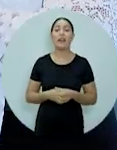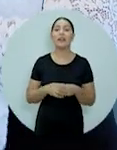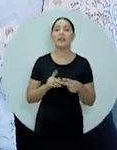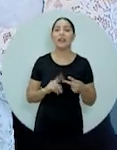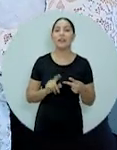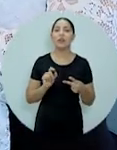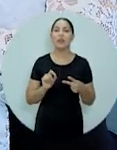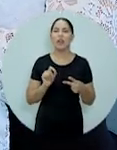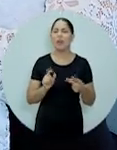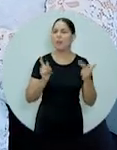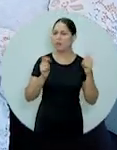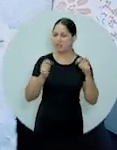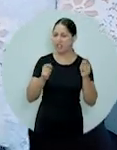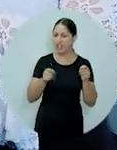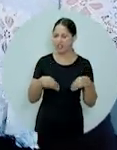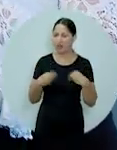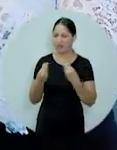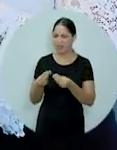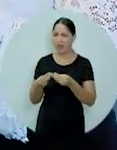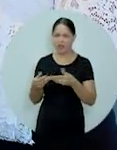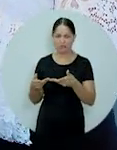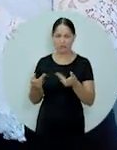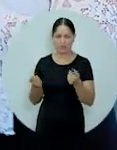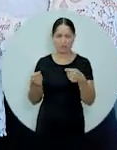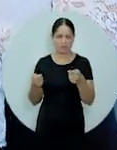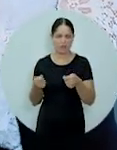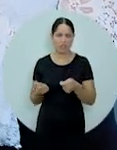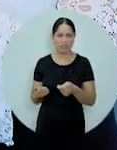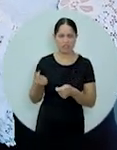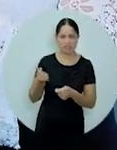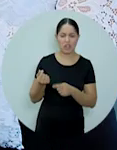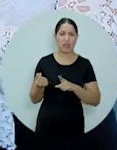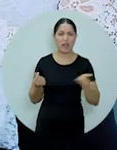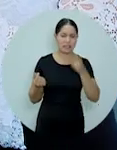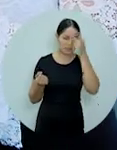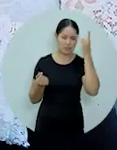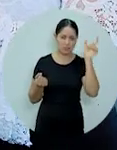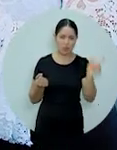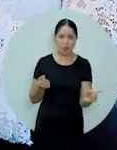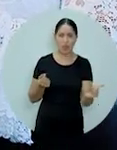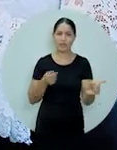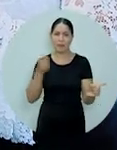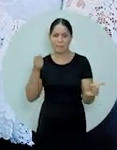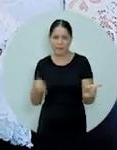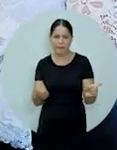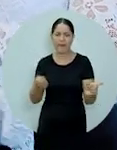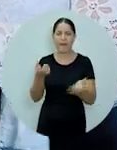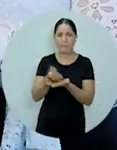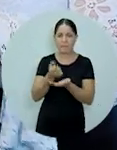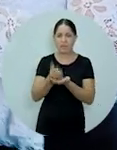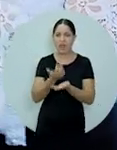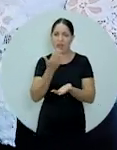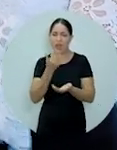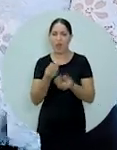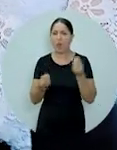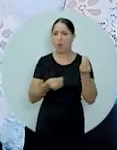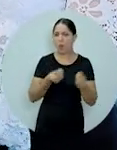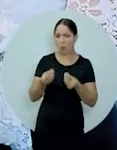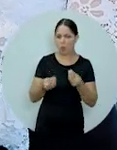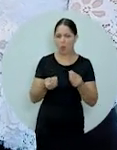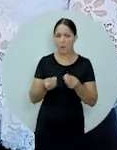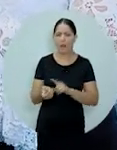eu vejo a possibilidade. Qual é essa possibilidade desse que vai pagar a pensão alimentícia, né? Qual é o